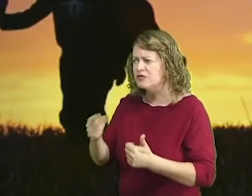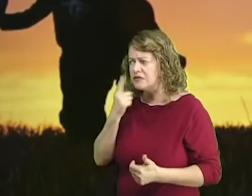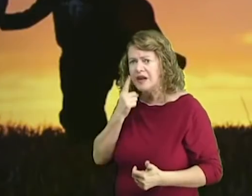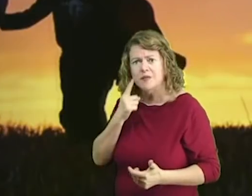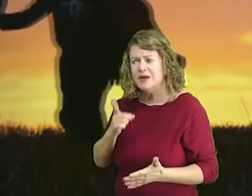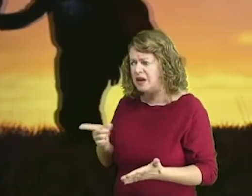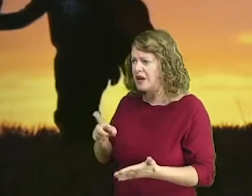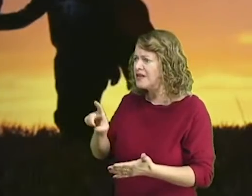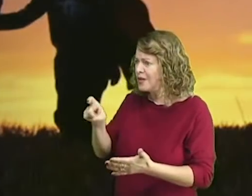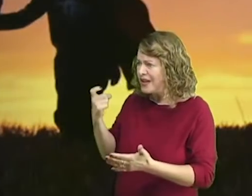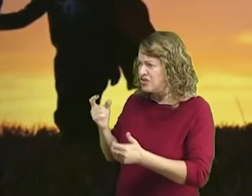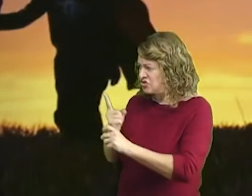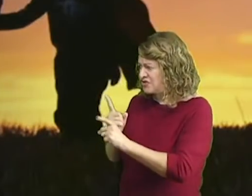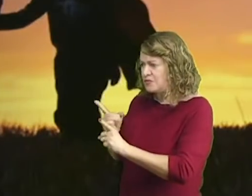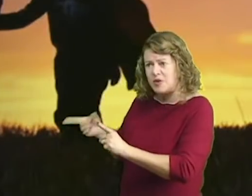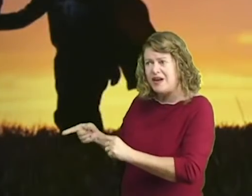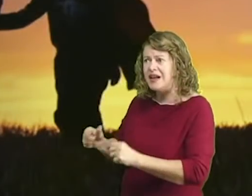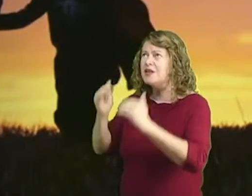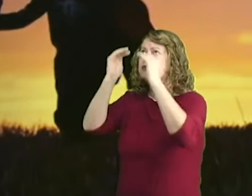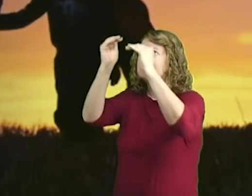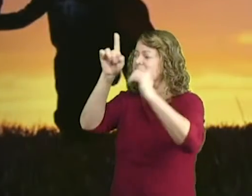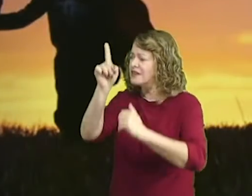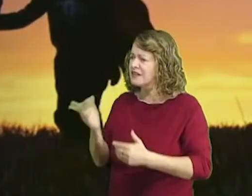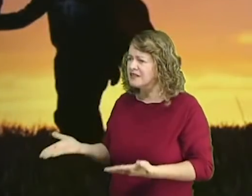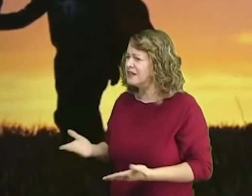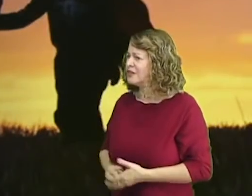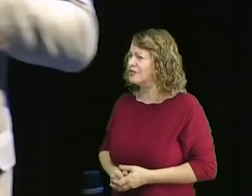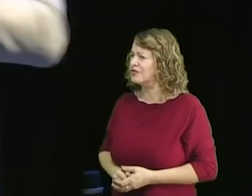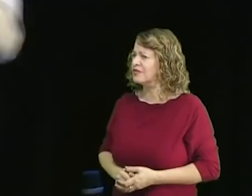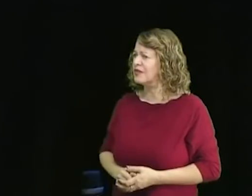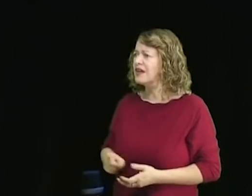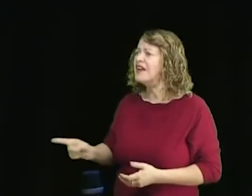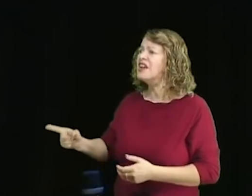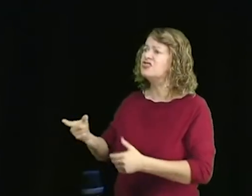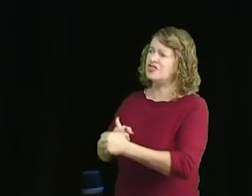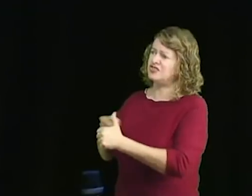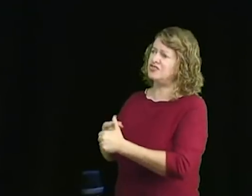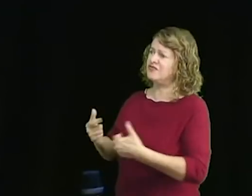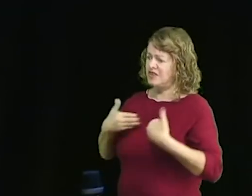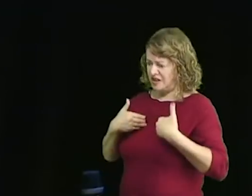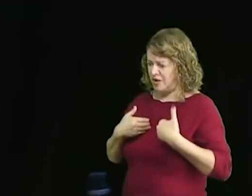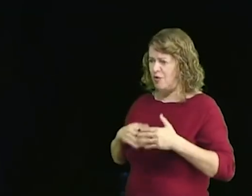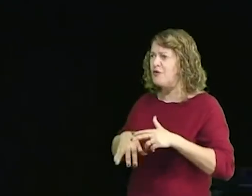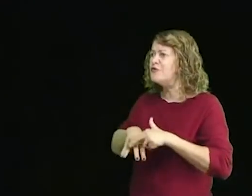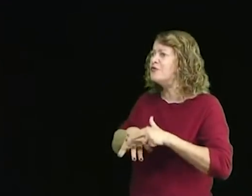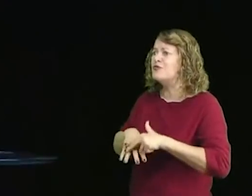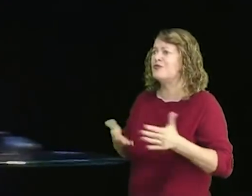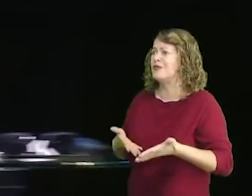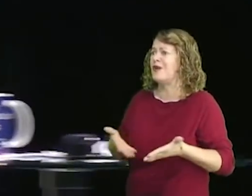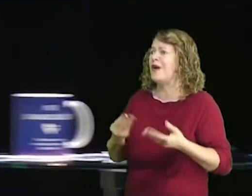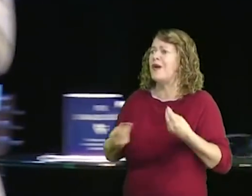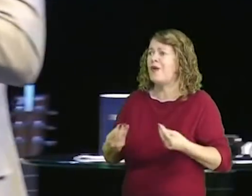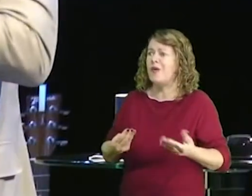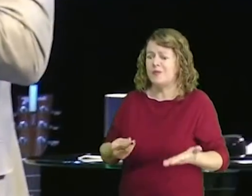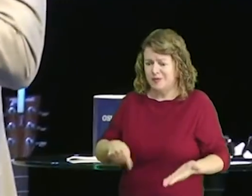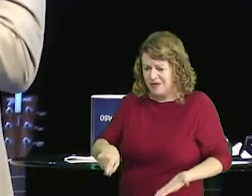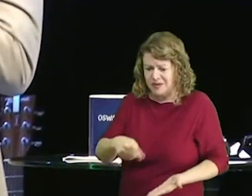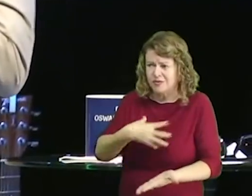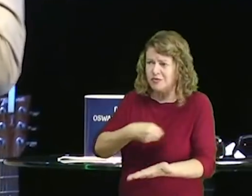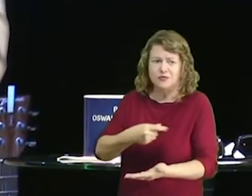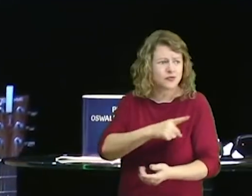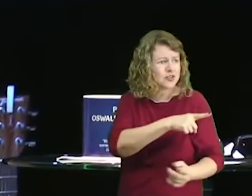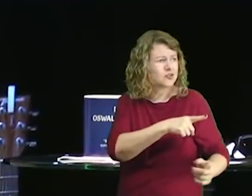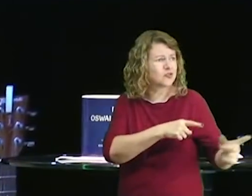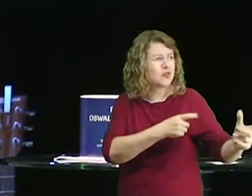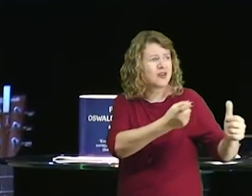serem escravos, para serem servos. Homens de Deus, escute isso. Eu escolhi essa